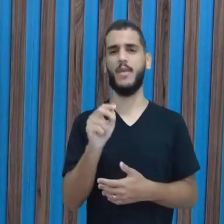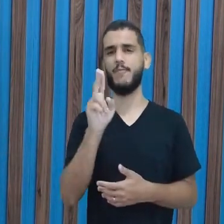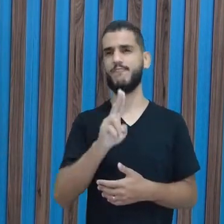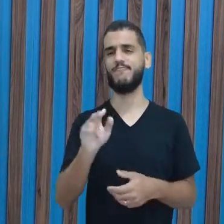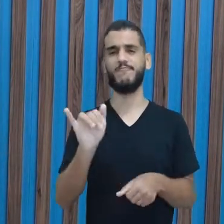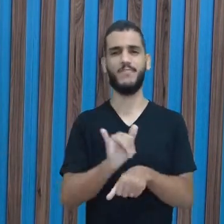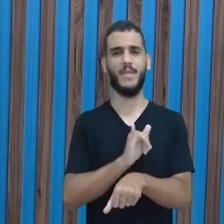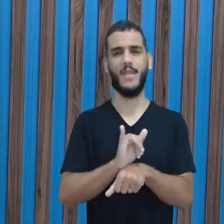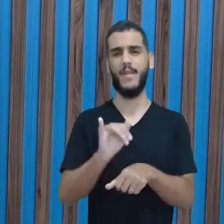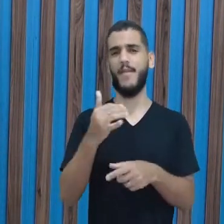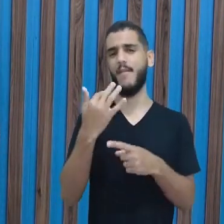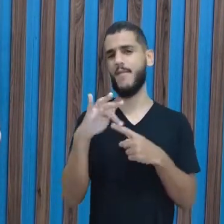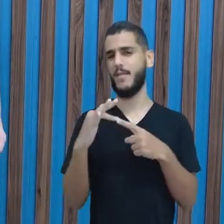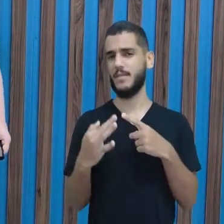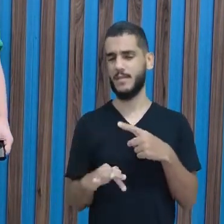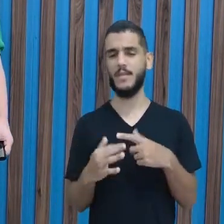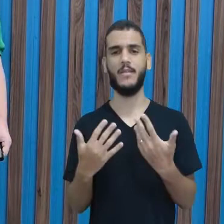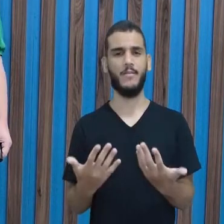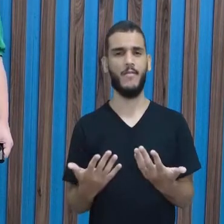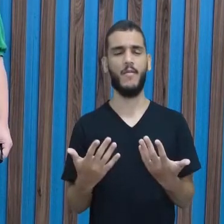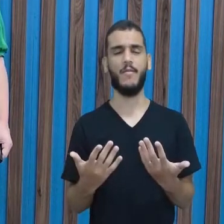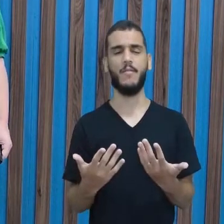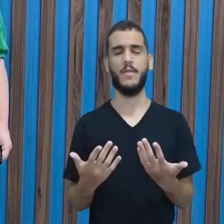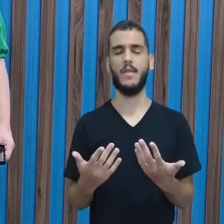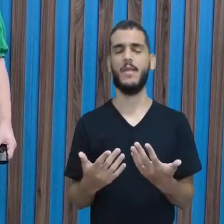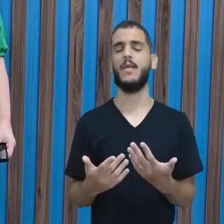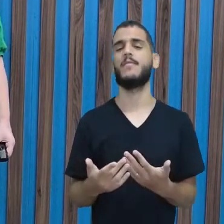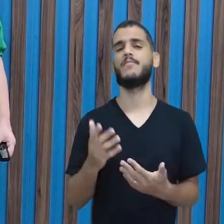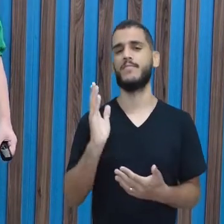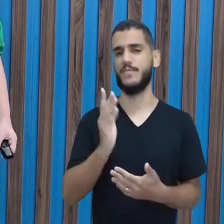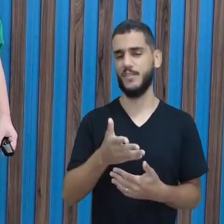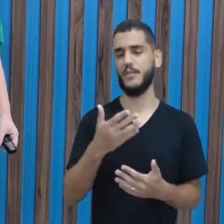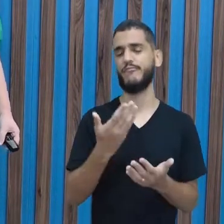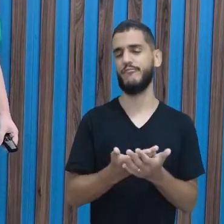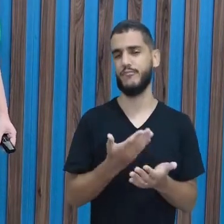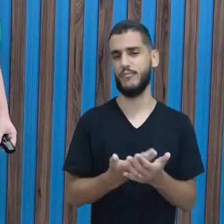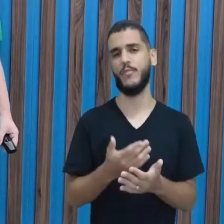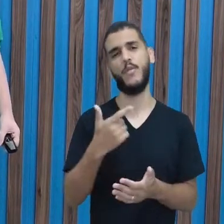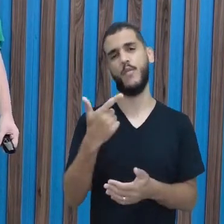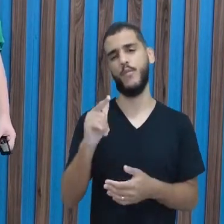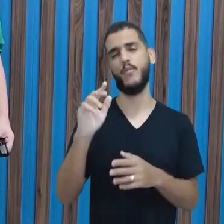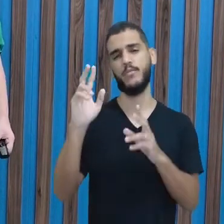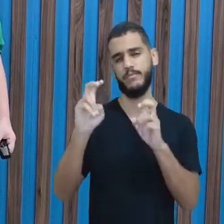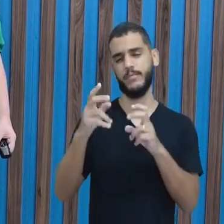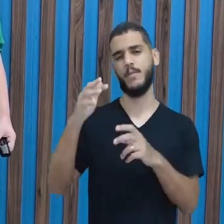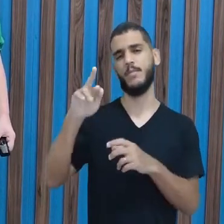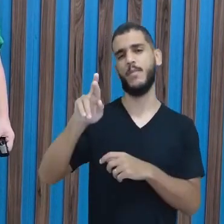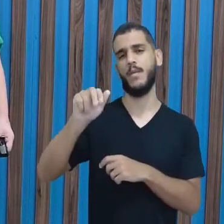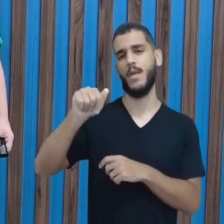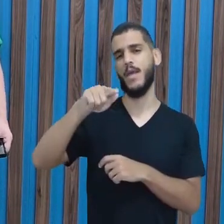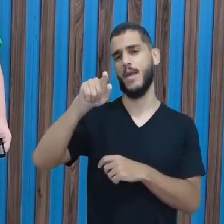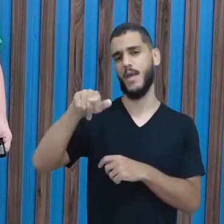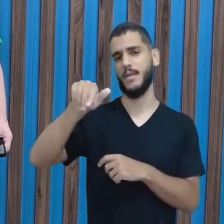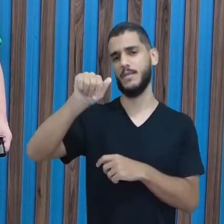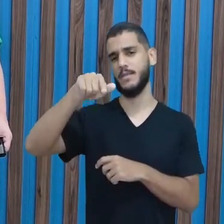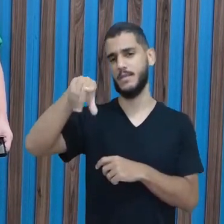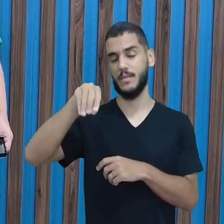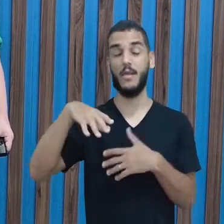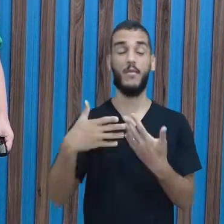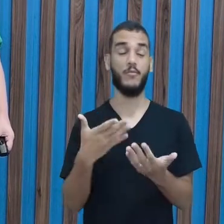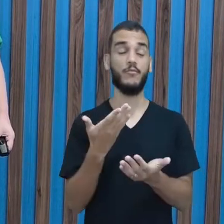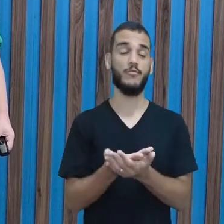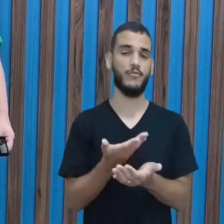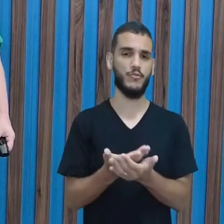fração. A gente vai fazer aquela notação que a gente viu lá em razão. 2 pontinhos